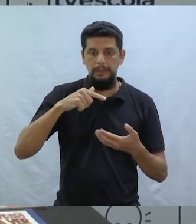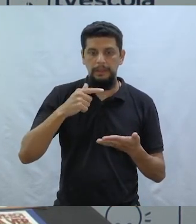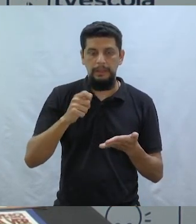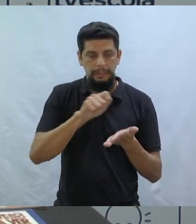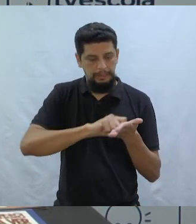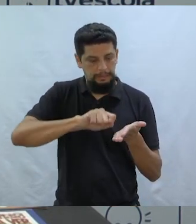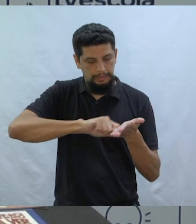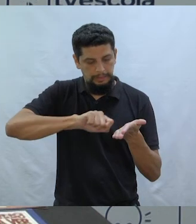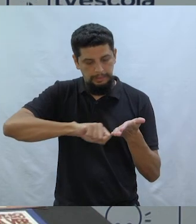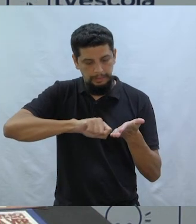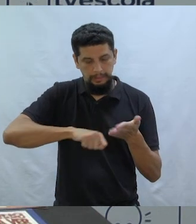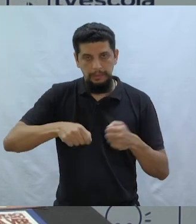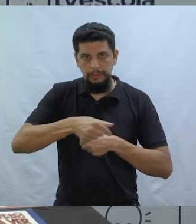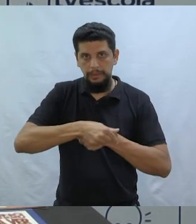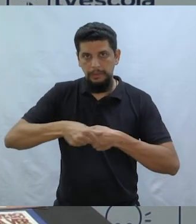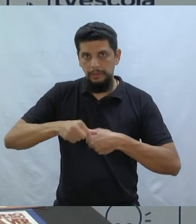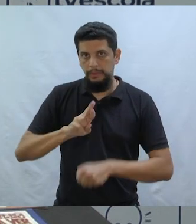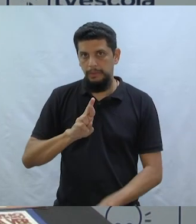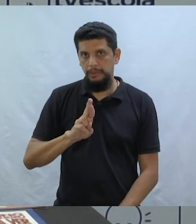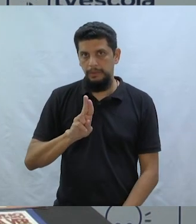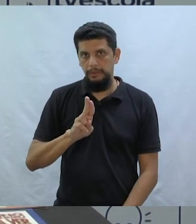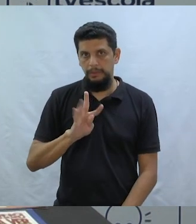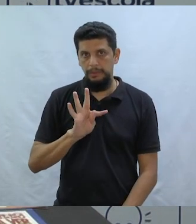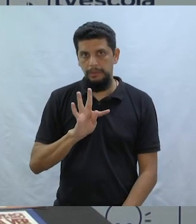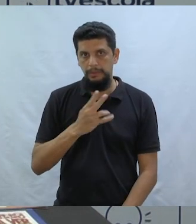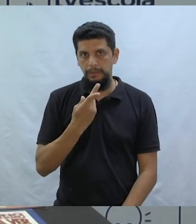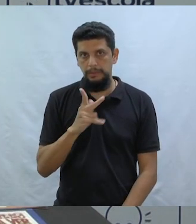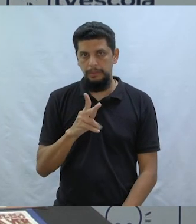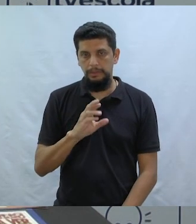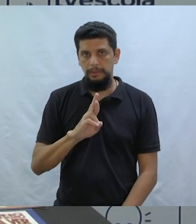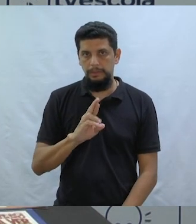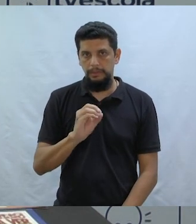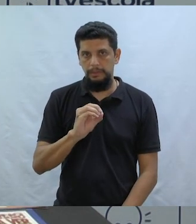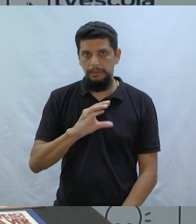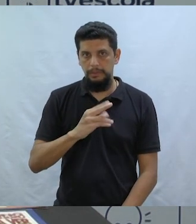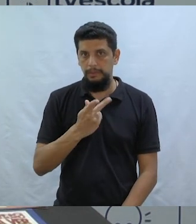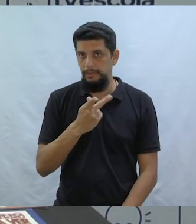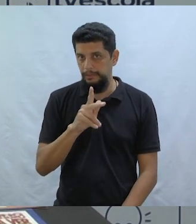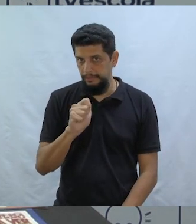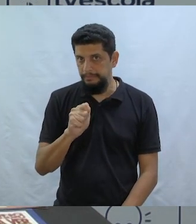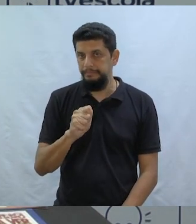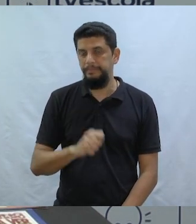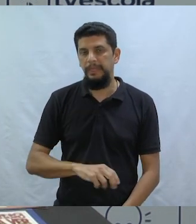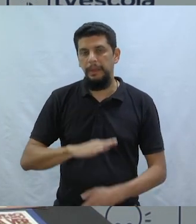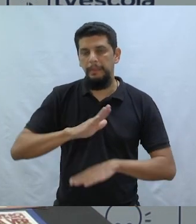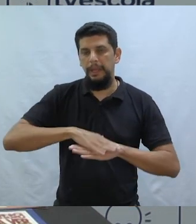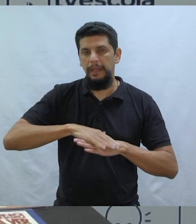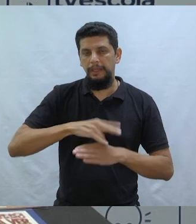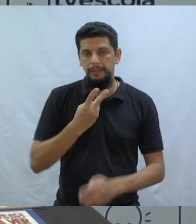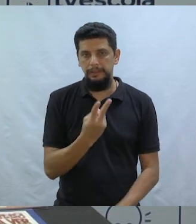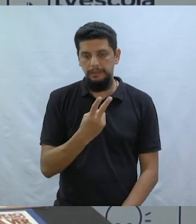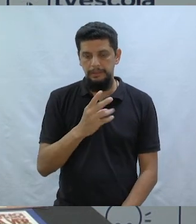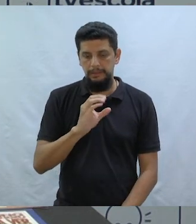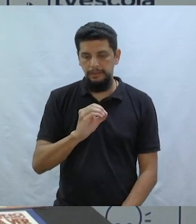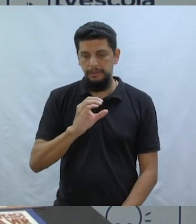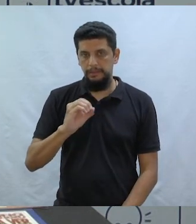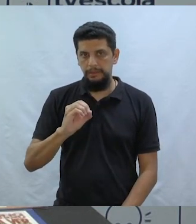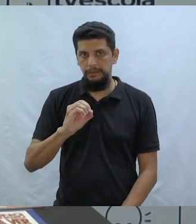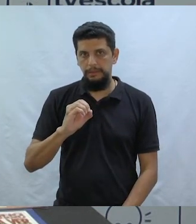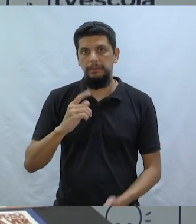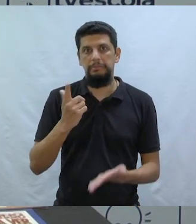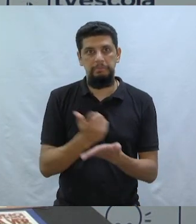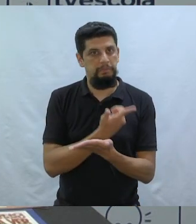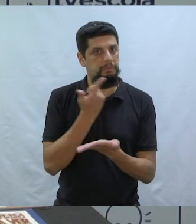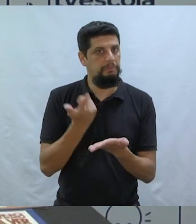escritora brasileira rute Rocha que escreveu vários livros lembram mais de 200